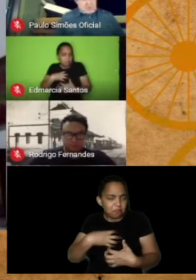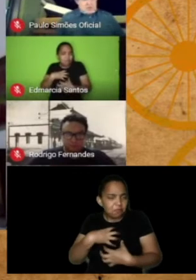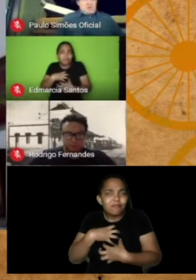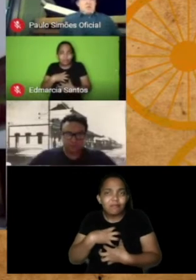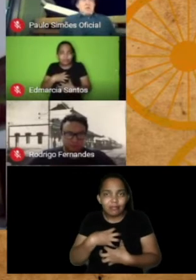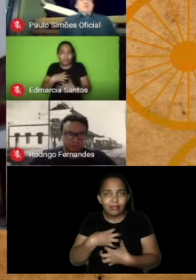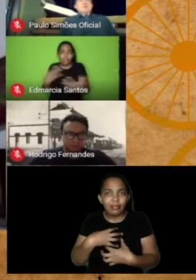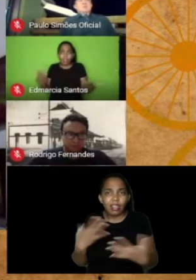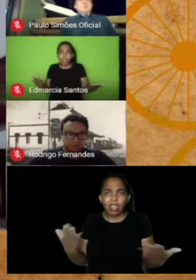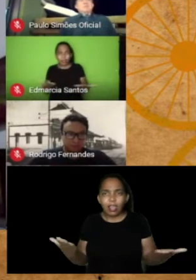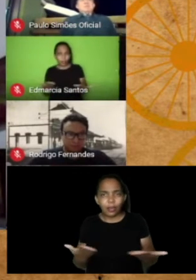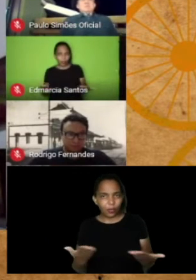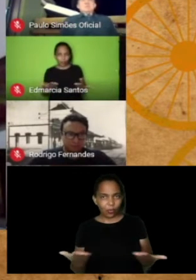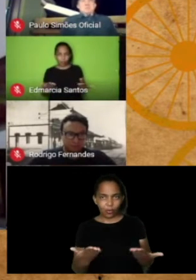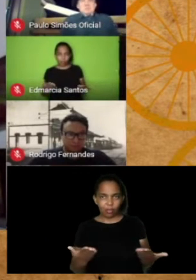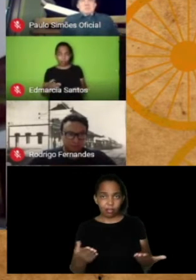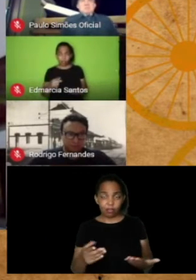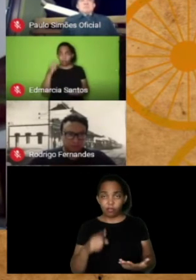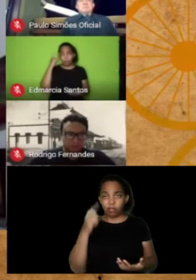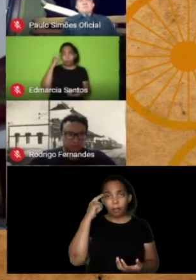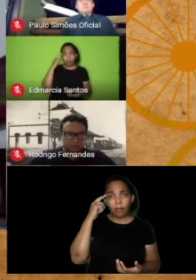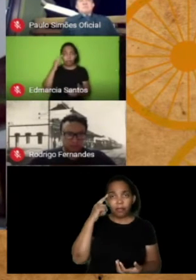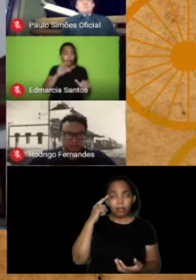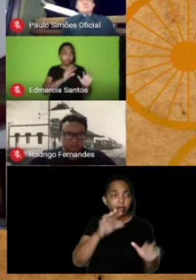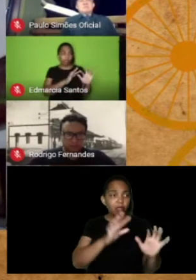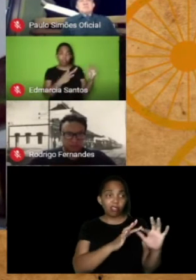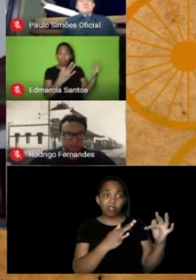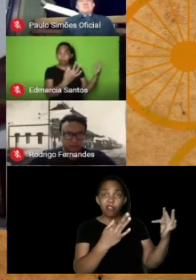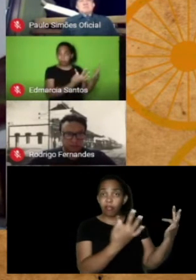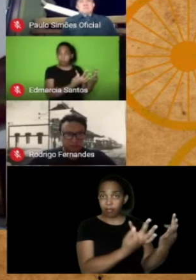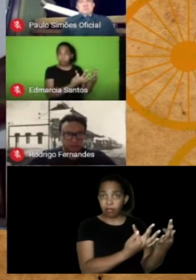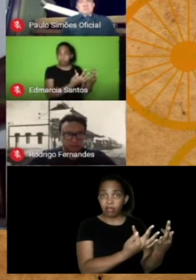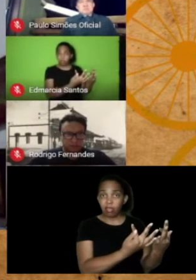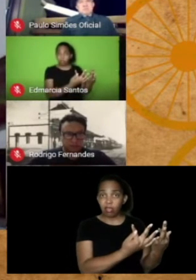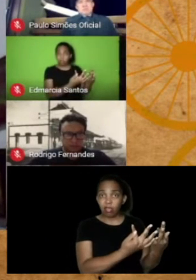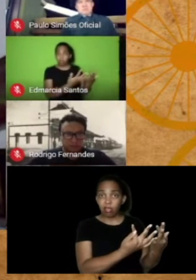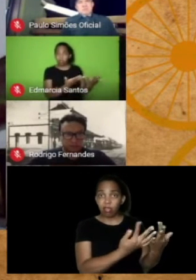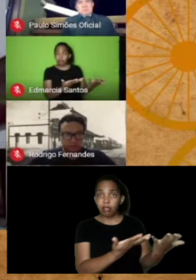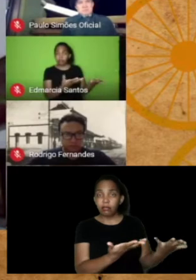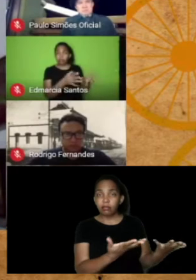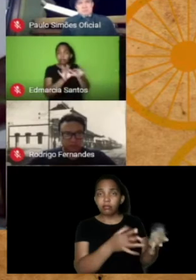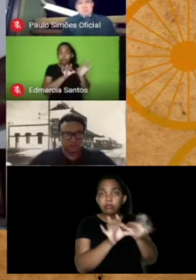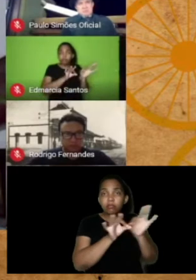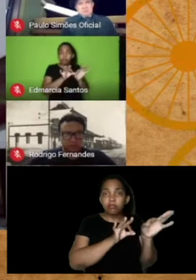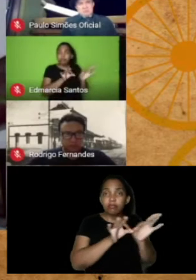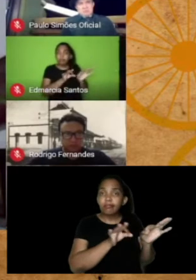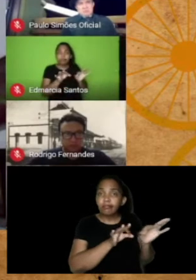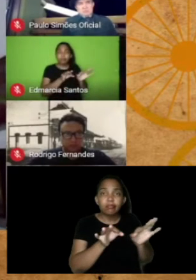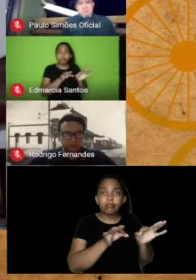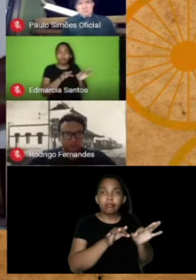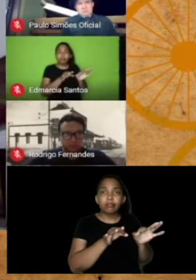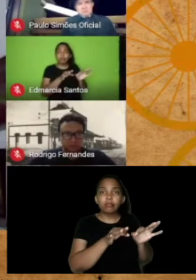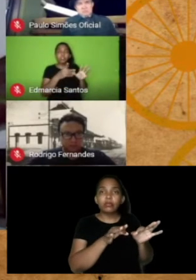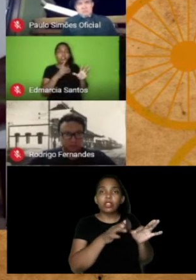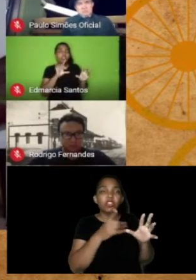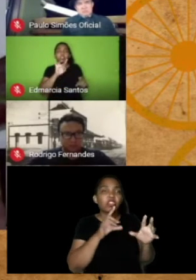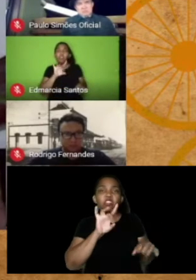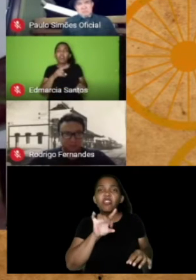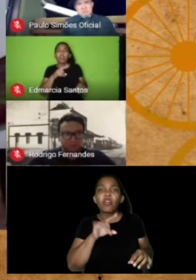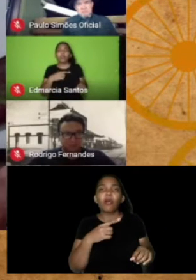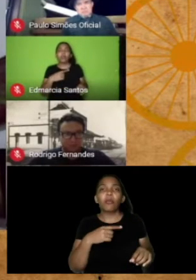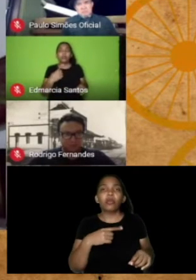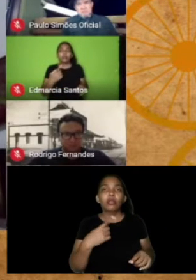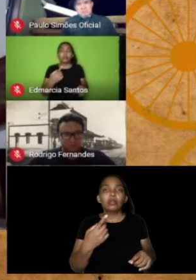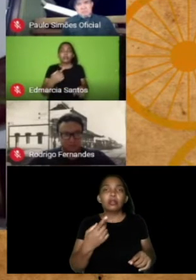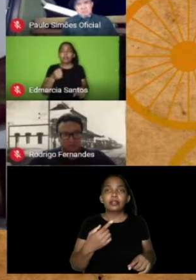certo? Agora, você tem aquela família que vai fazer o andor, certo? Para entrar numa competição. Eu vi, por